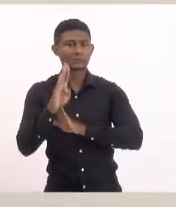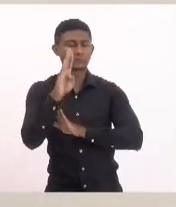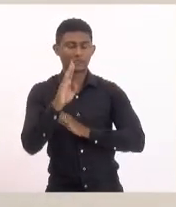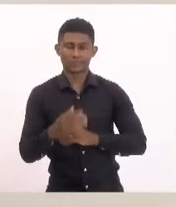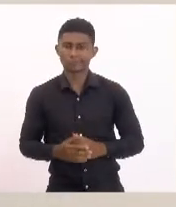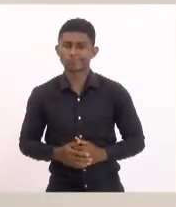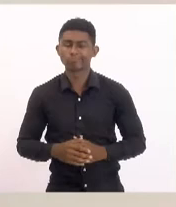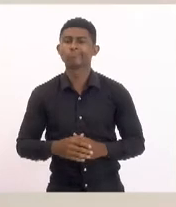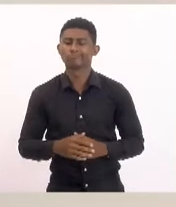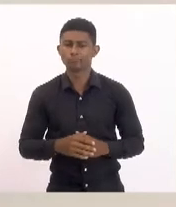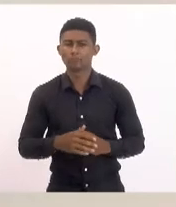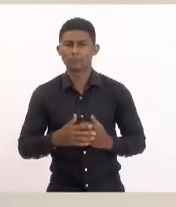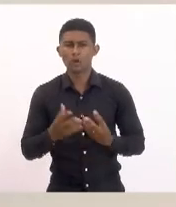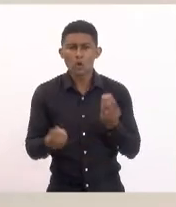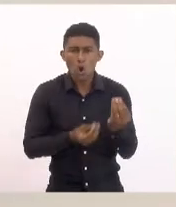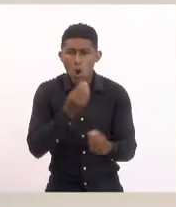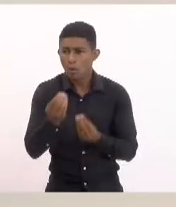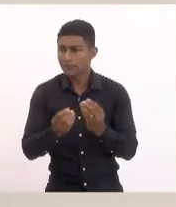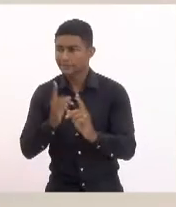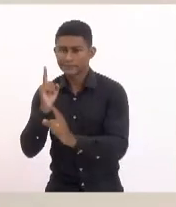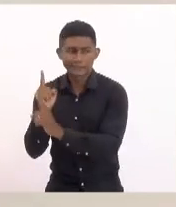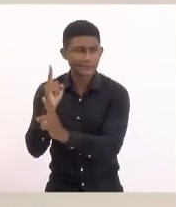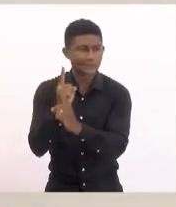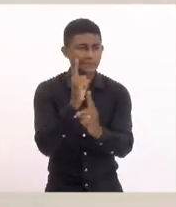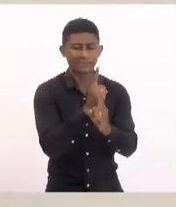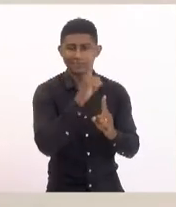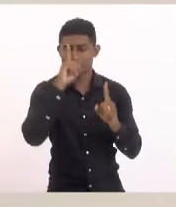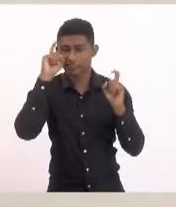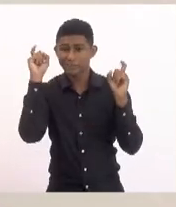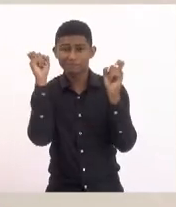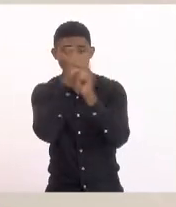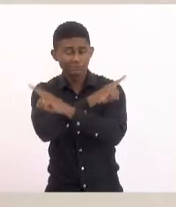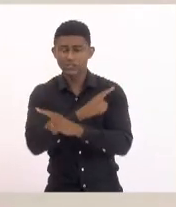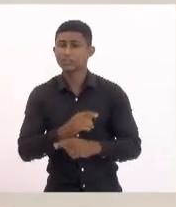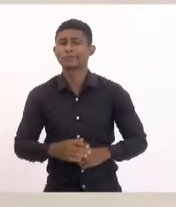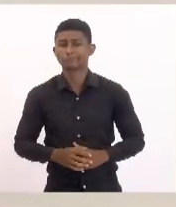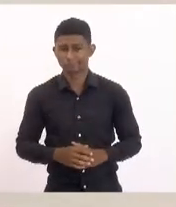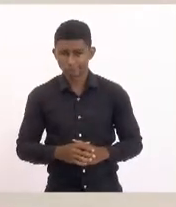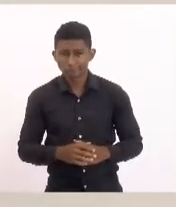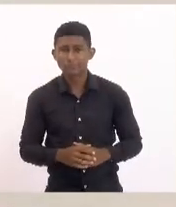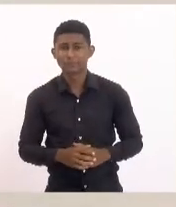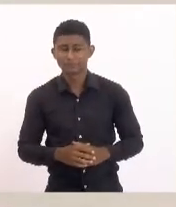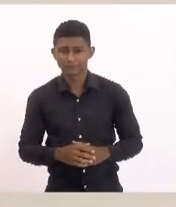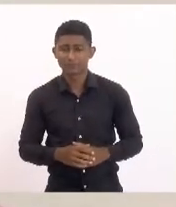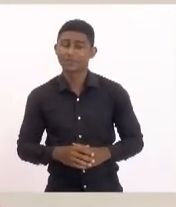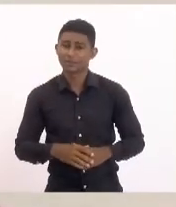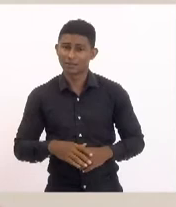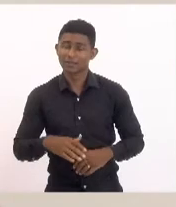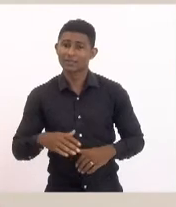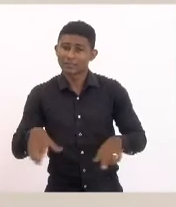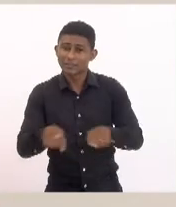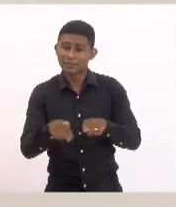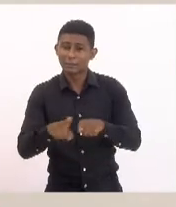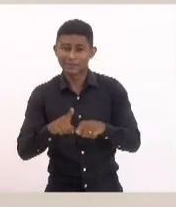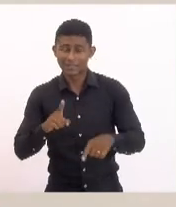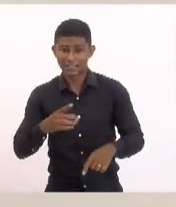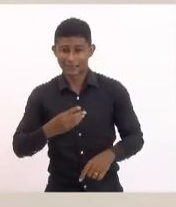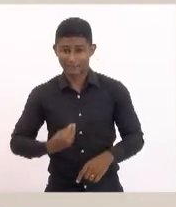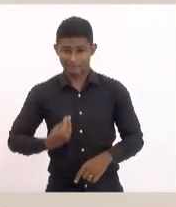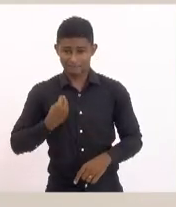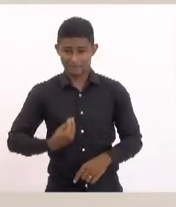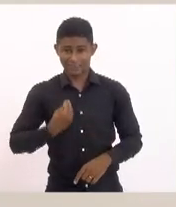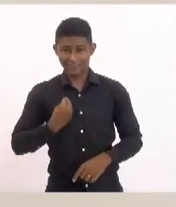existentes para que essas pessoas sejam localizadas com brevidade, sem correr risco de vida. E a maioria das